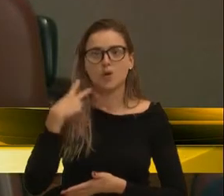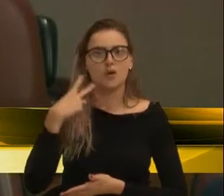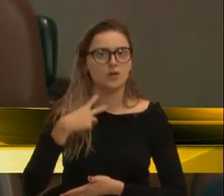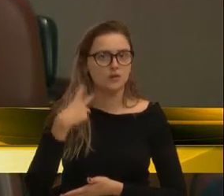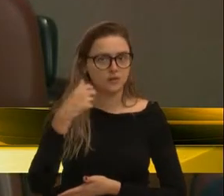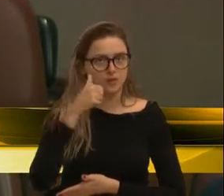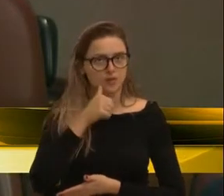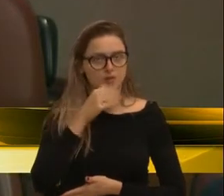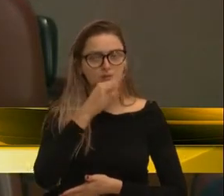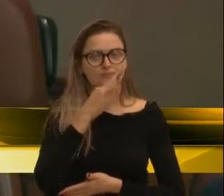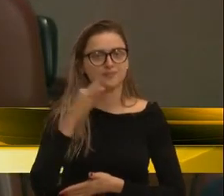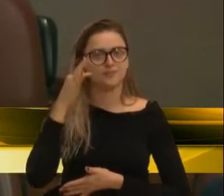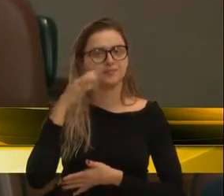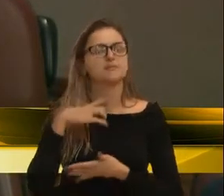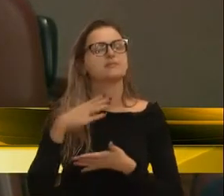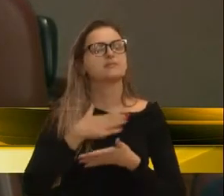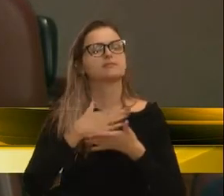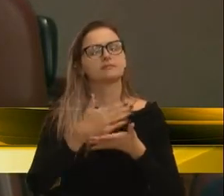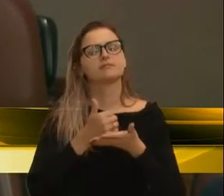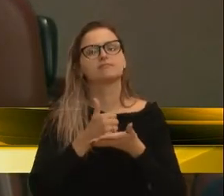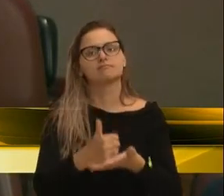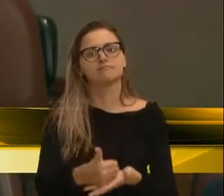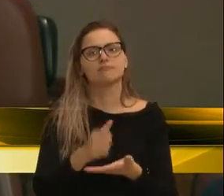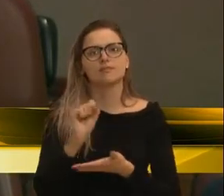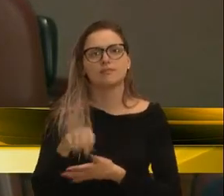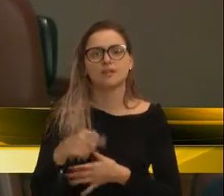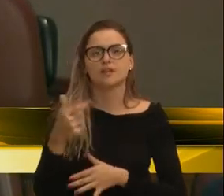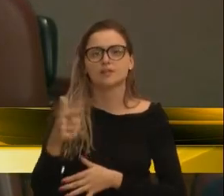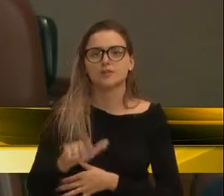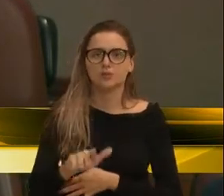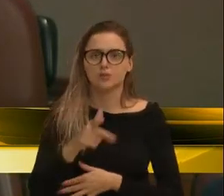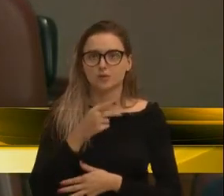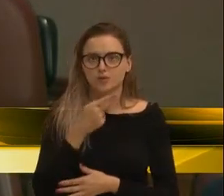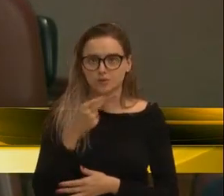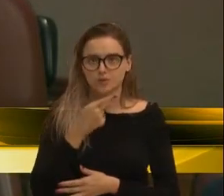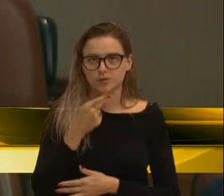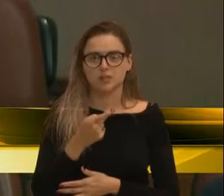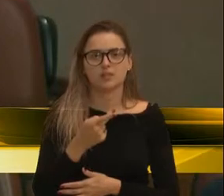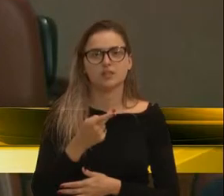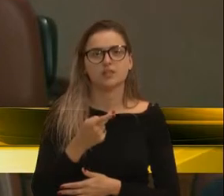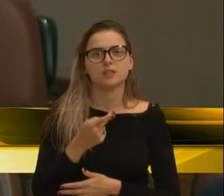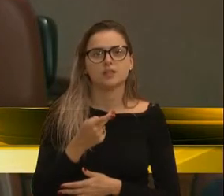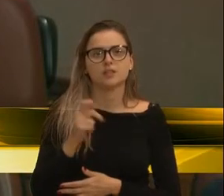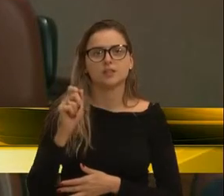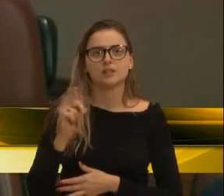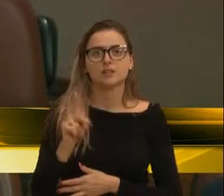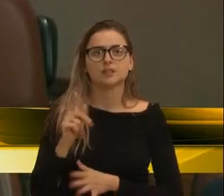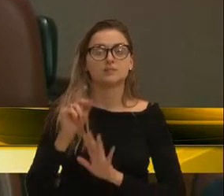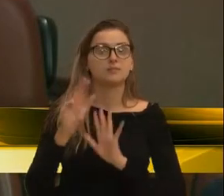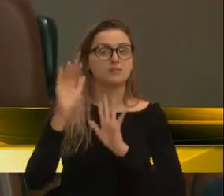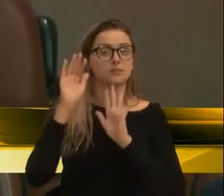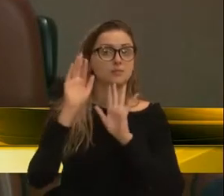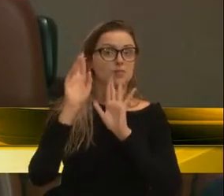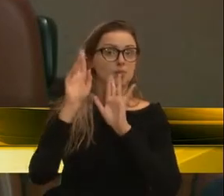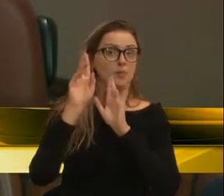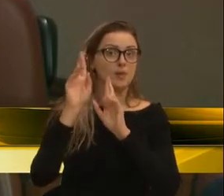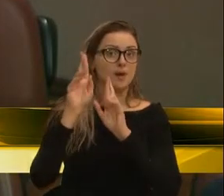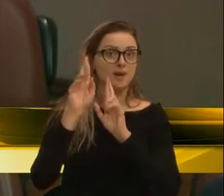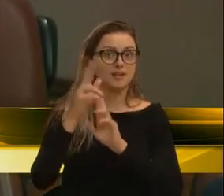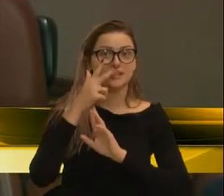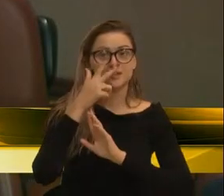sentido, tem meu total apoio. E registrar mais uma vez, quem dera a gente fosse que nem Bilbao,